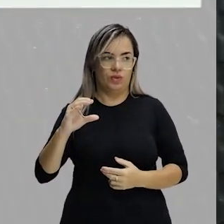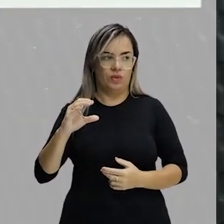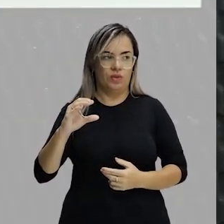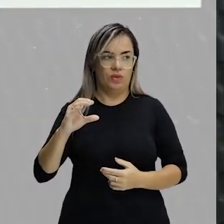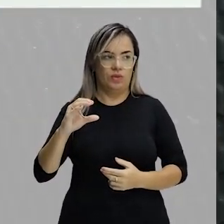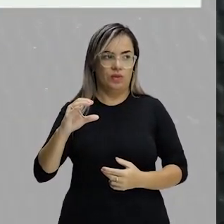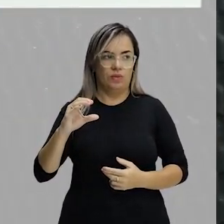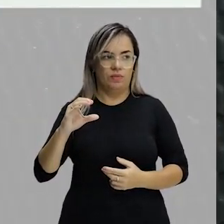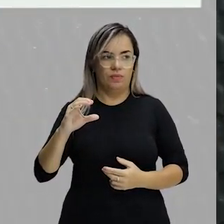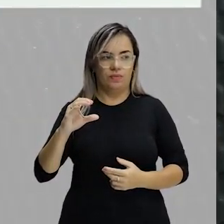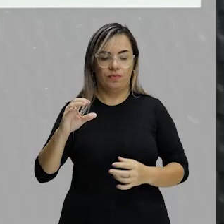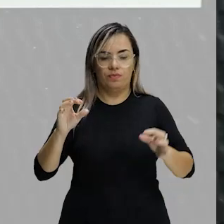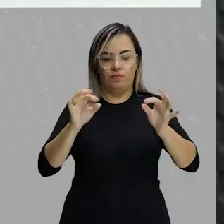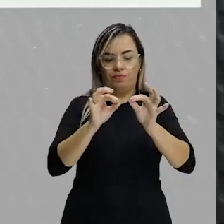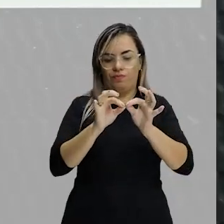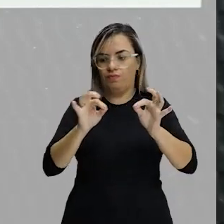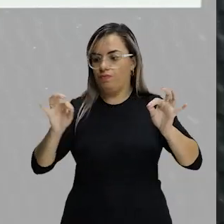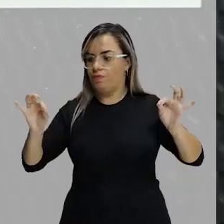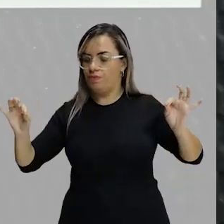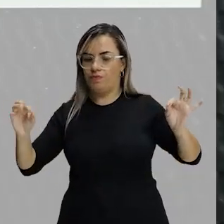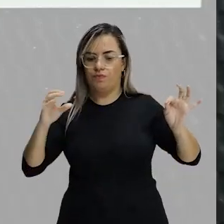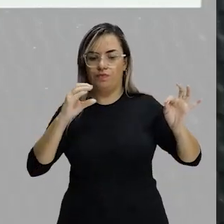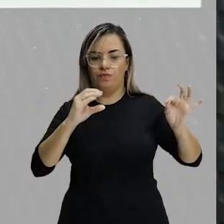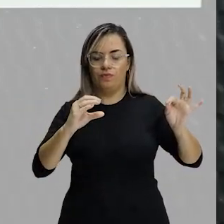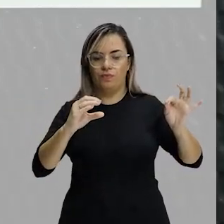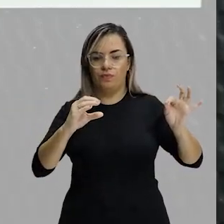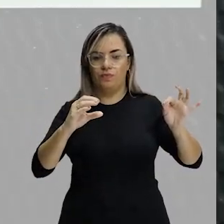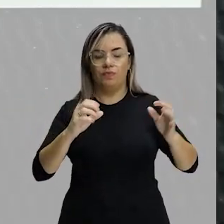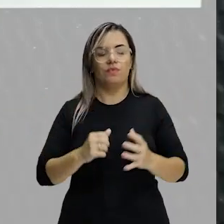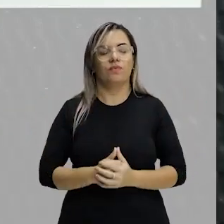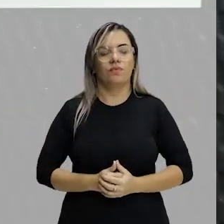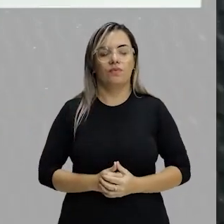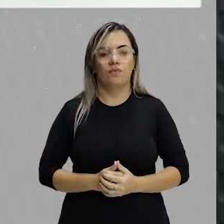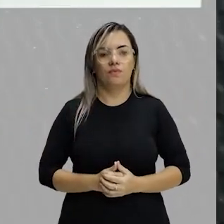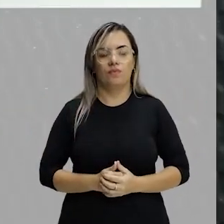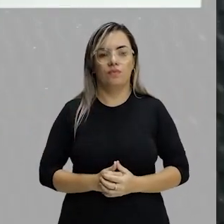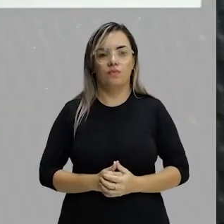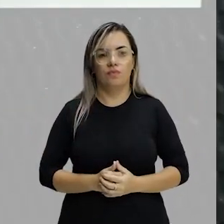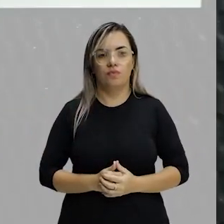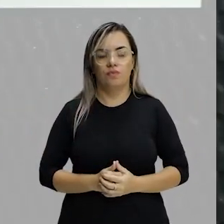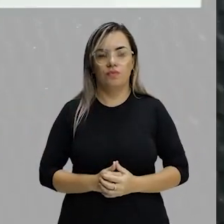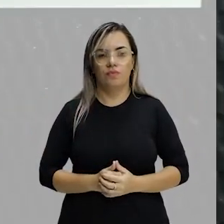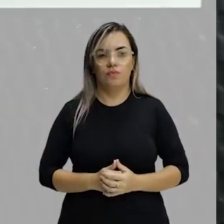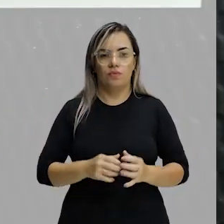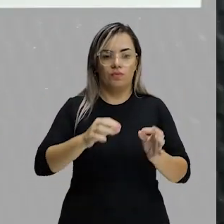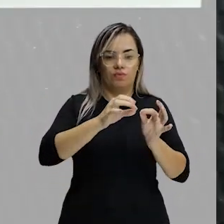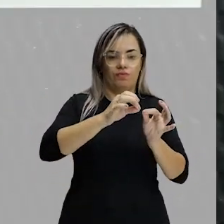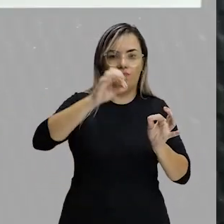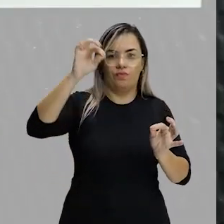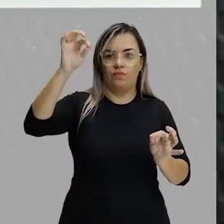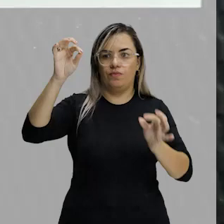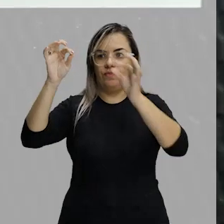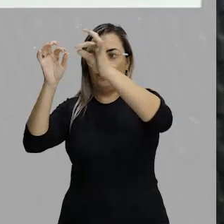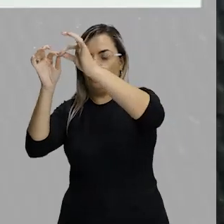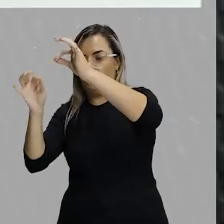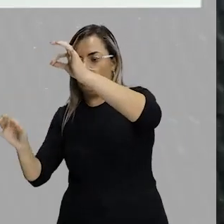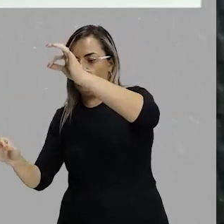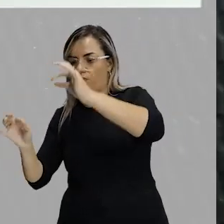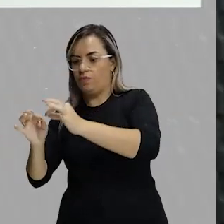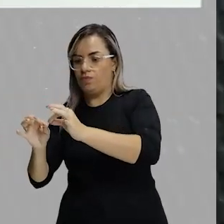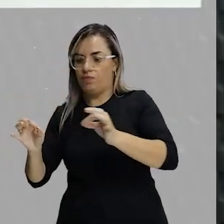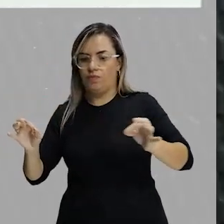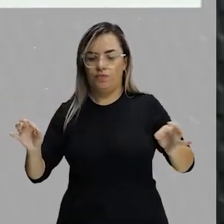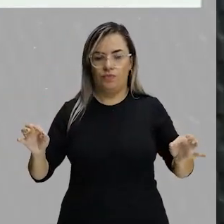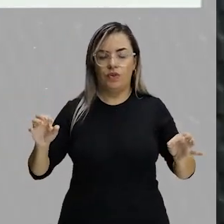ó, da distância entre os focos. A junção desses pontos que vão formar essa minha